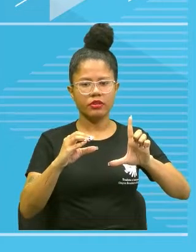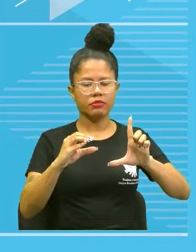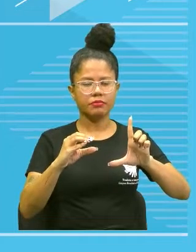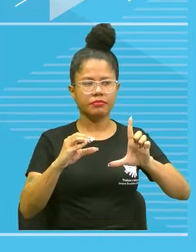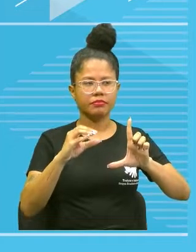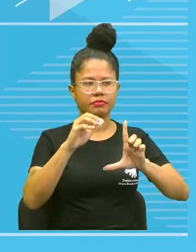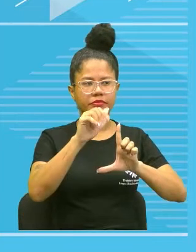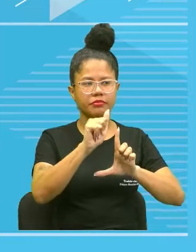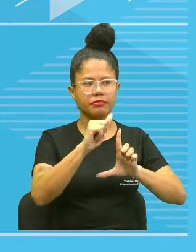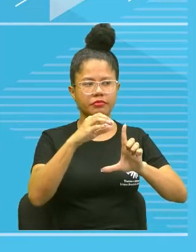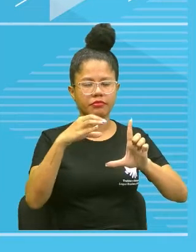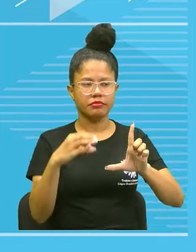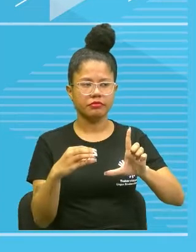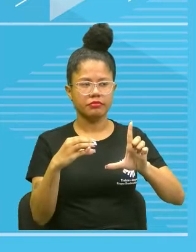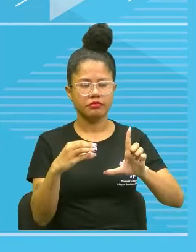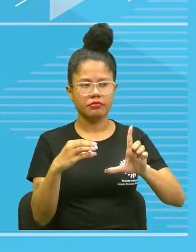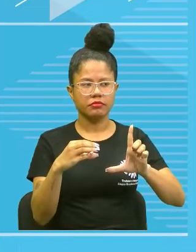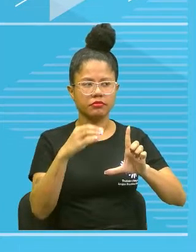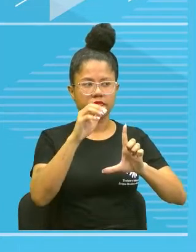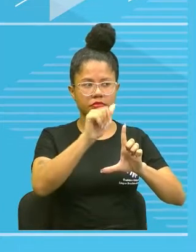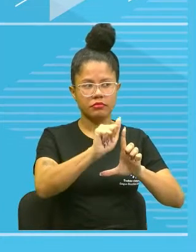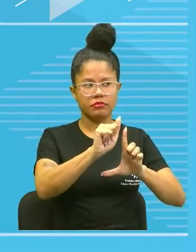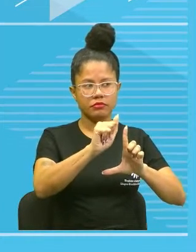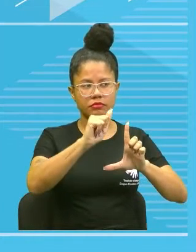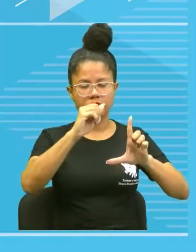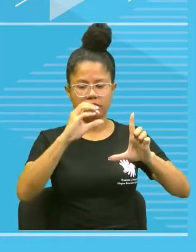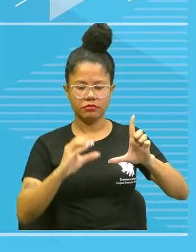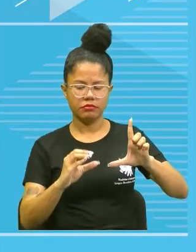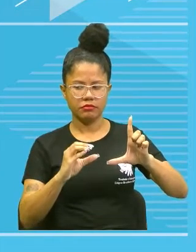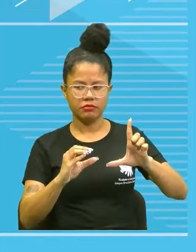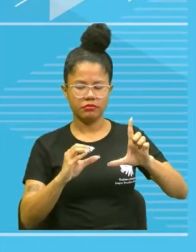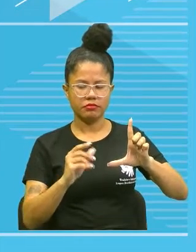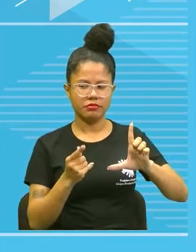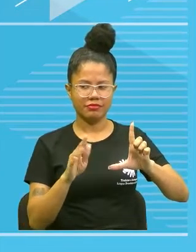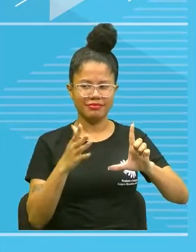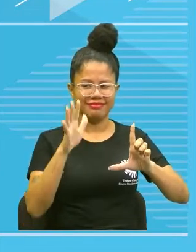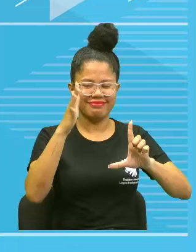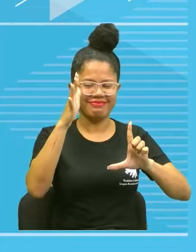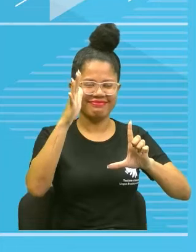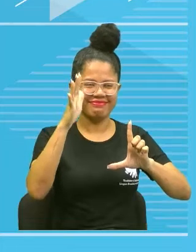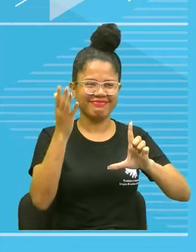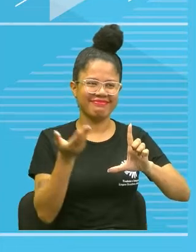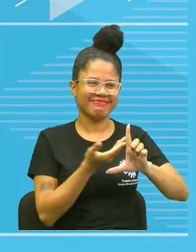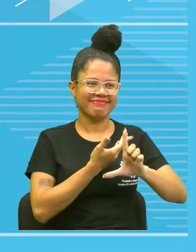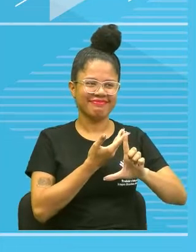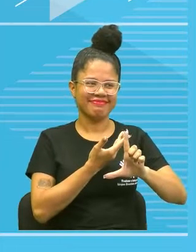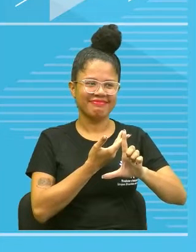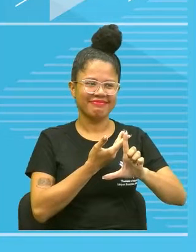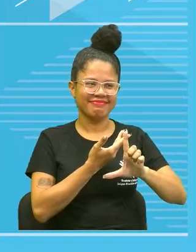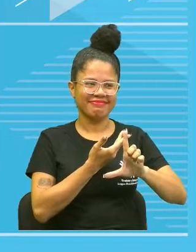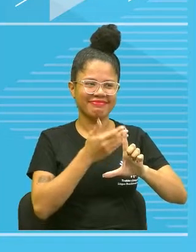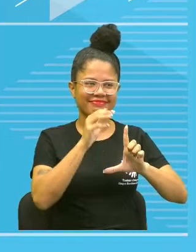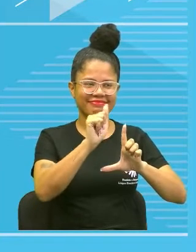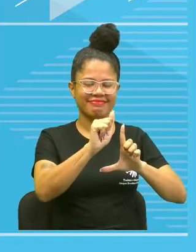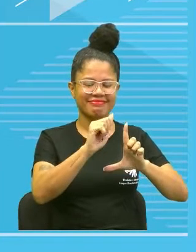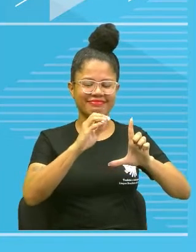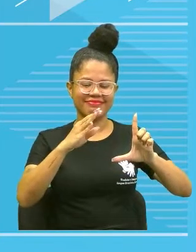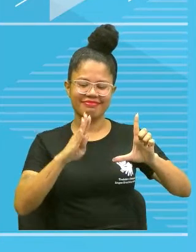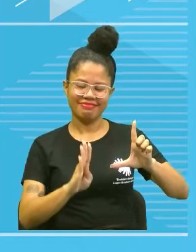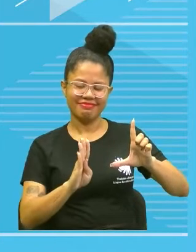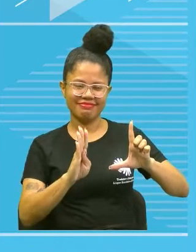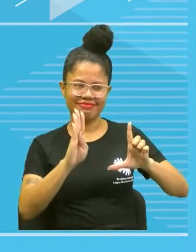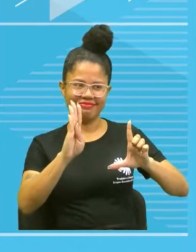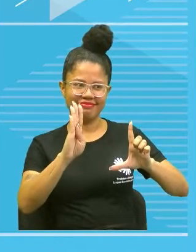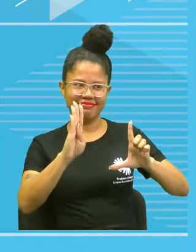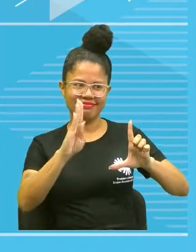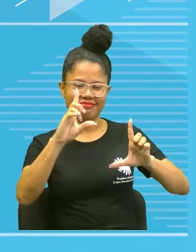indo para o ponto C, onde o gás realiza uma expansão isobárica de A para B, seguida